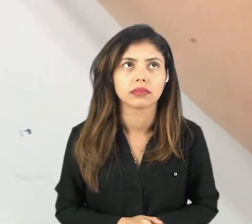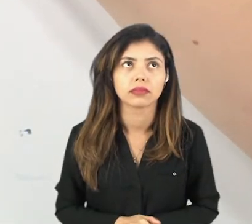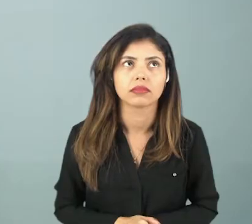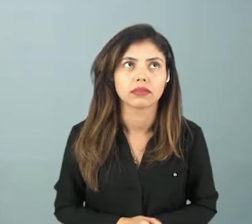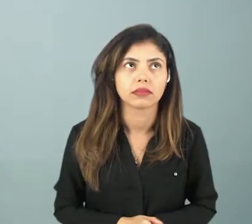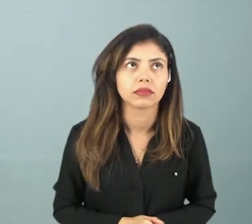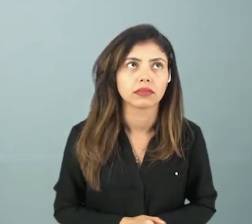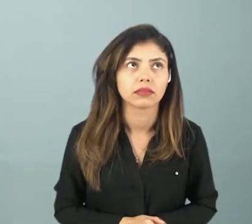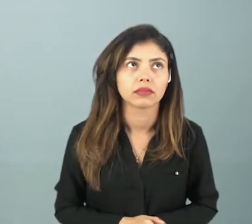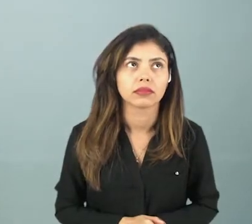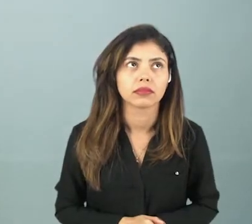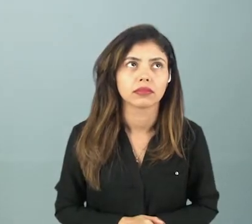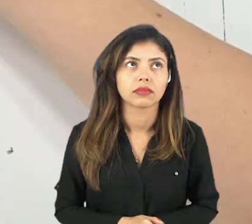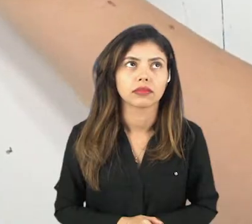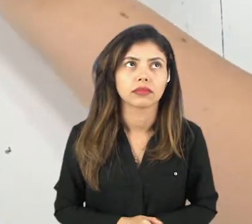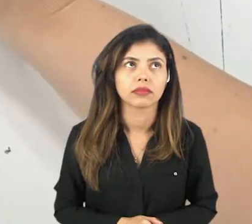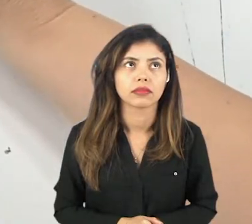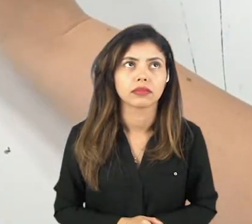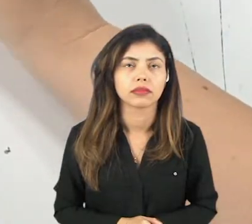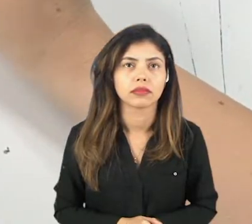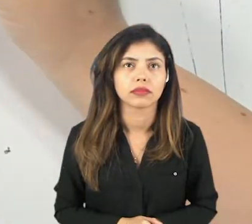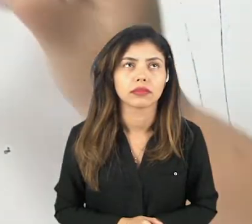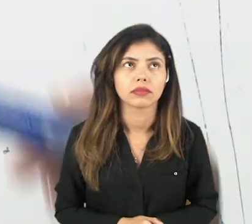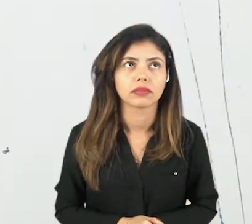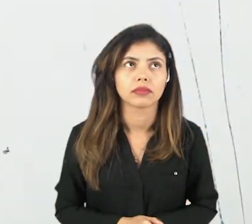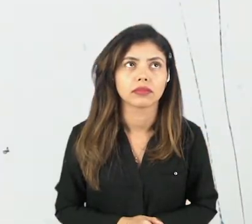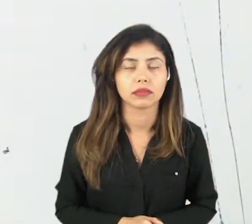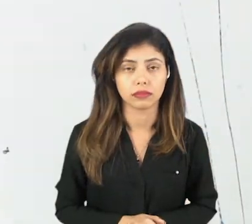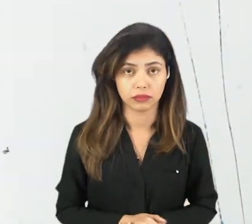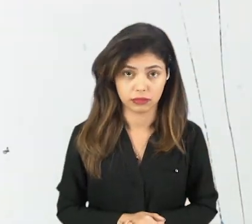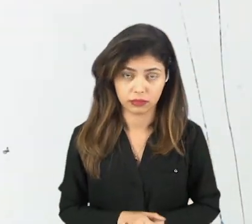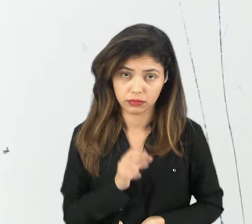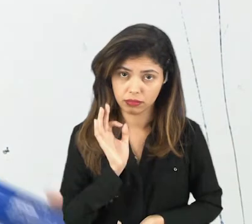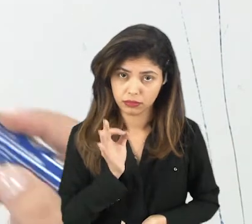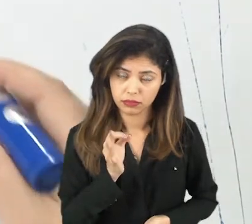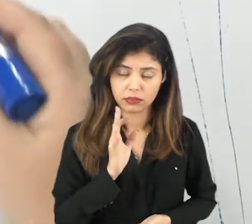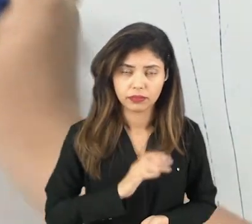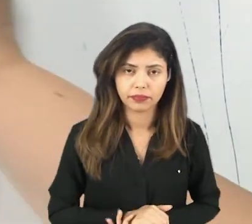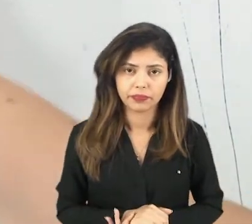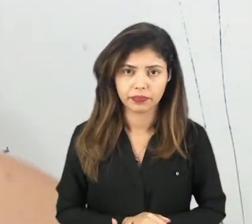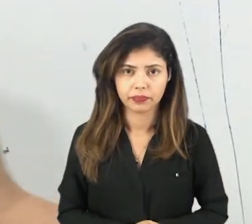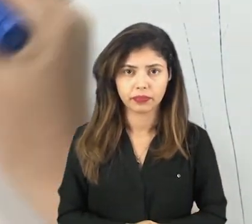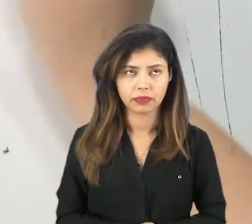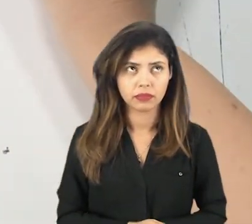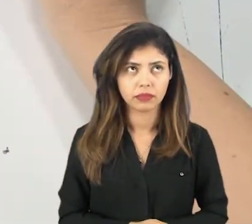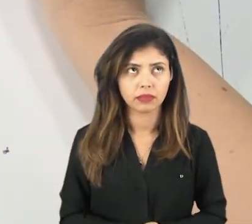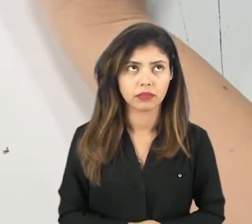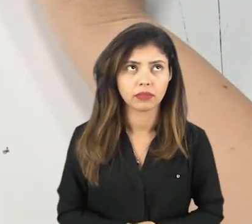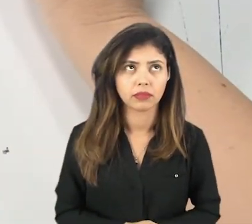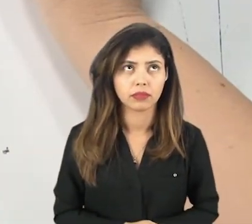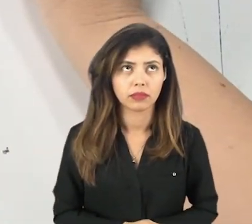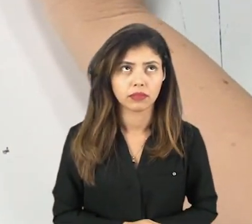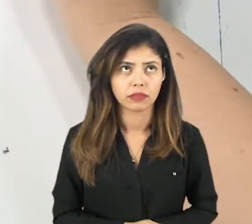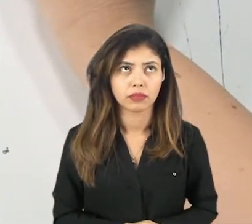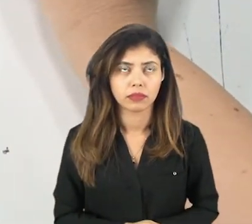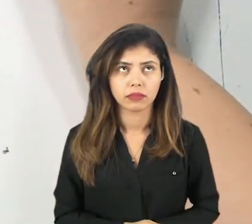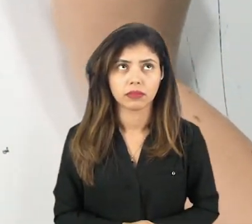3. Aqui é a parte pintada, certo? Essa parte pintada é o